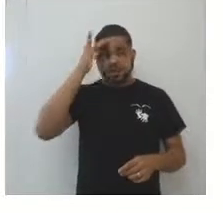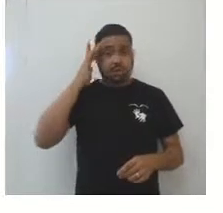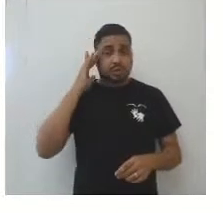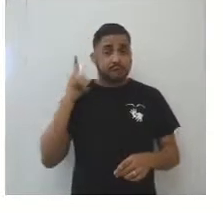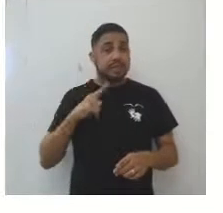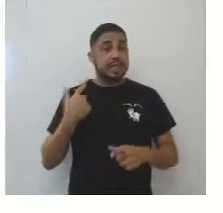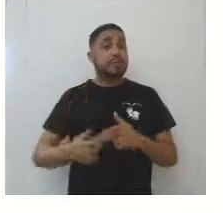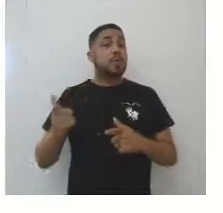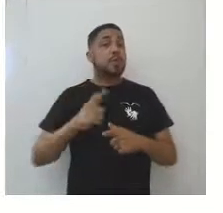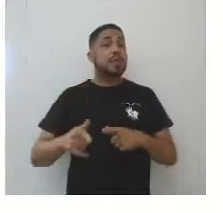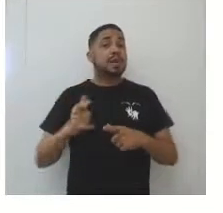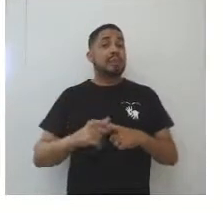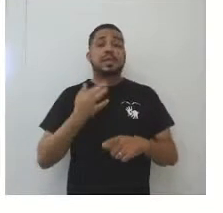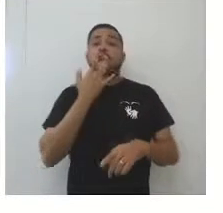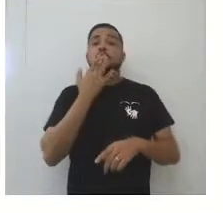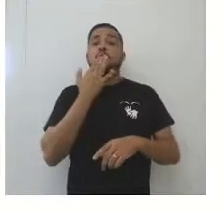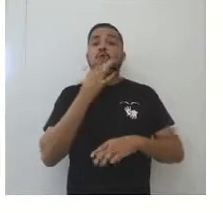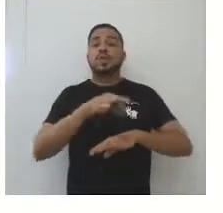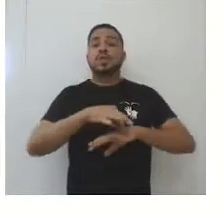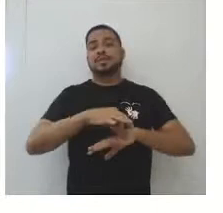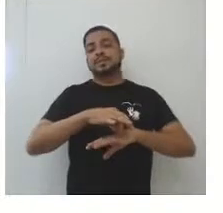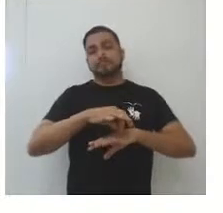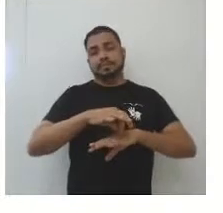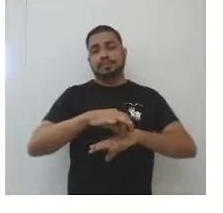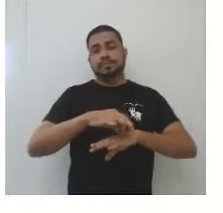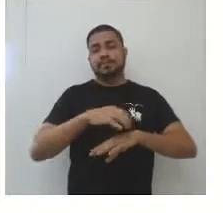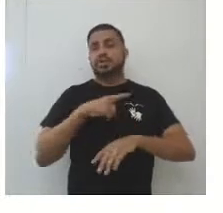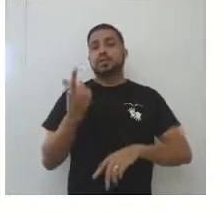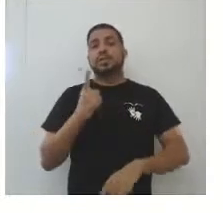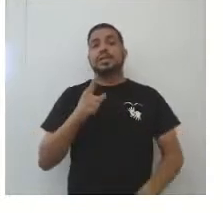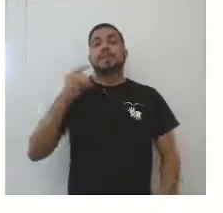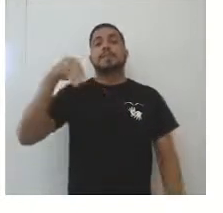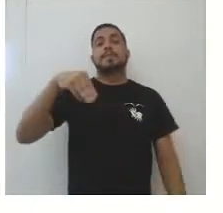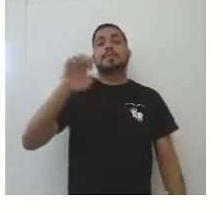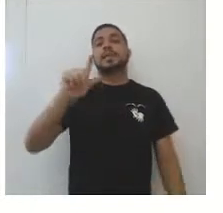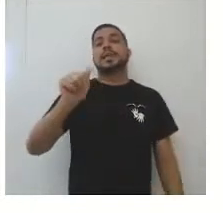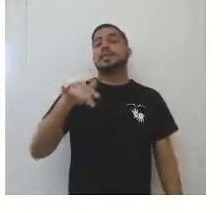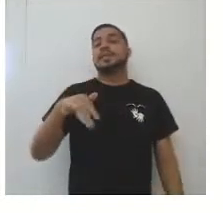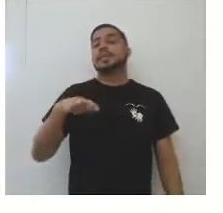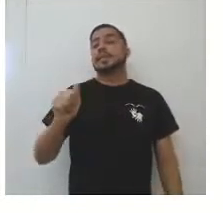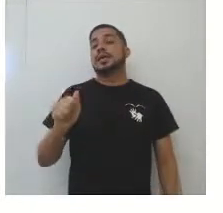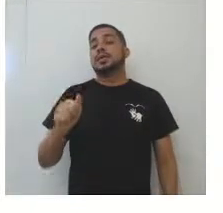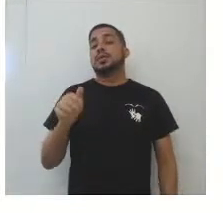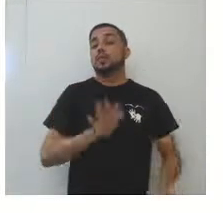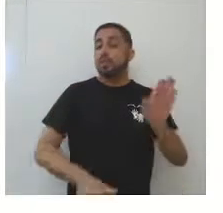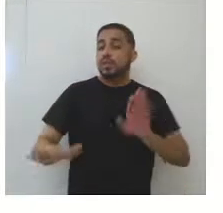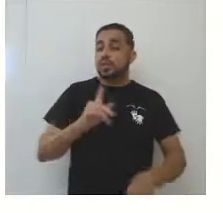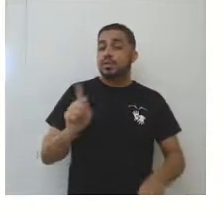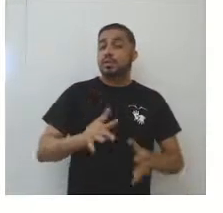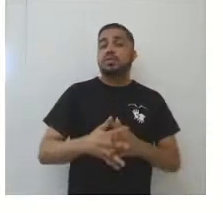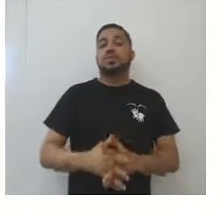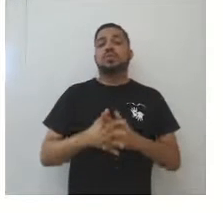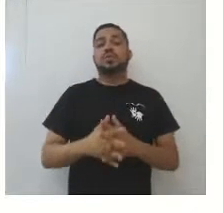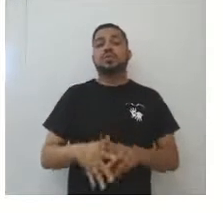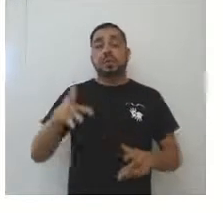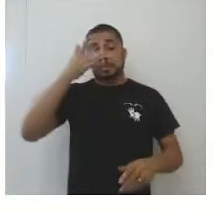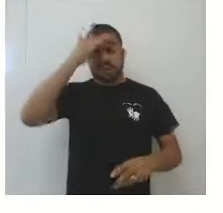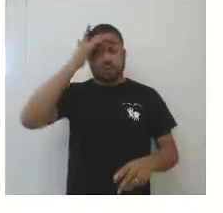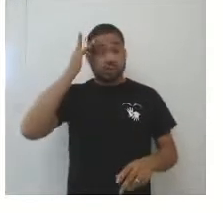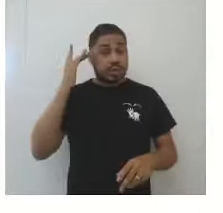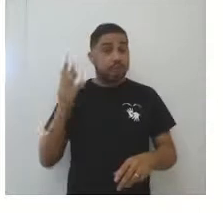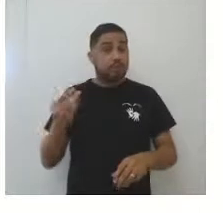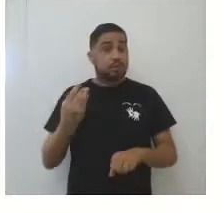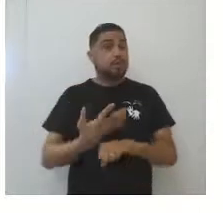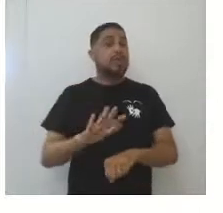que têm problema na pigmentação, que não produz melanina, tá? Cuidado para não confundir o albino com uma pessoa que é muito